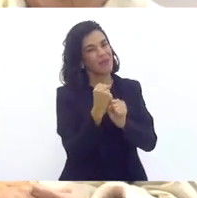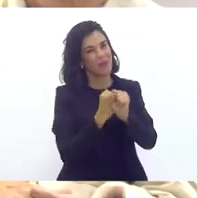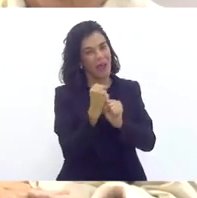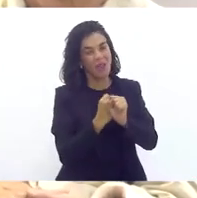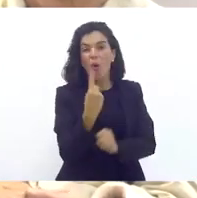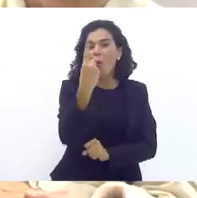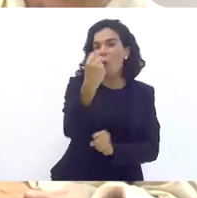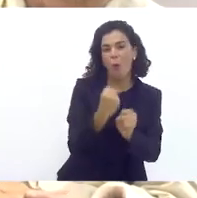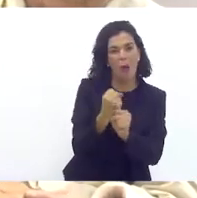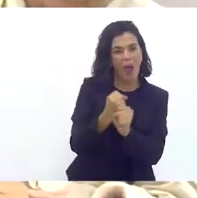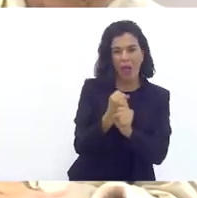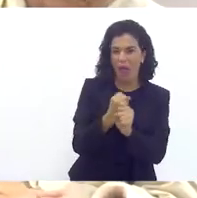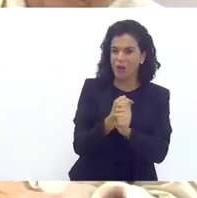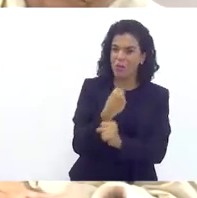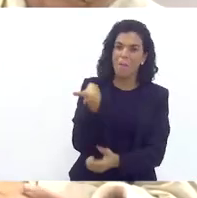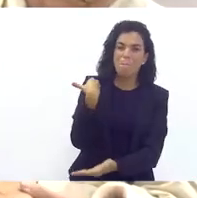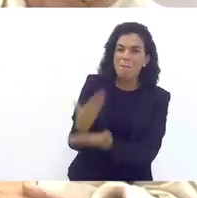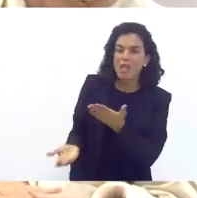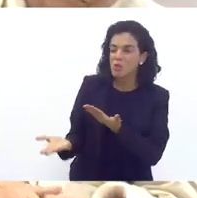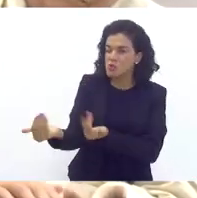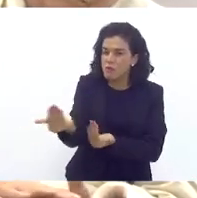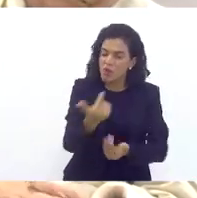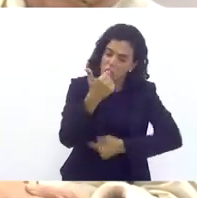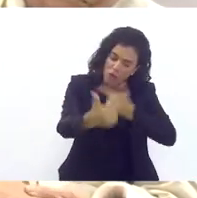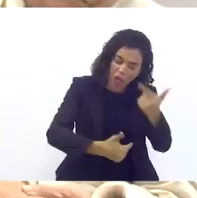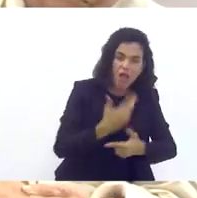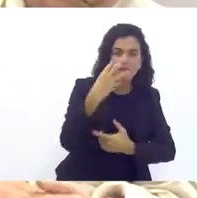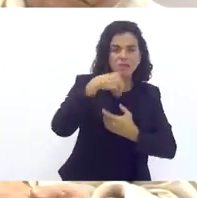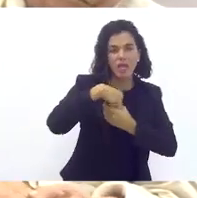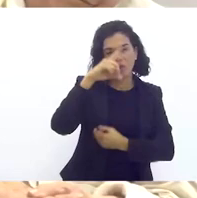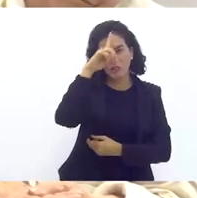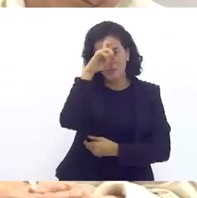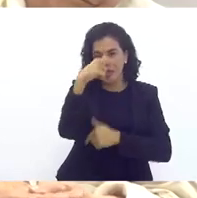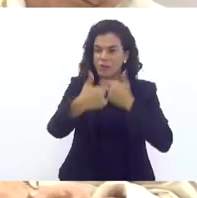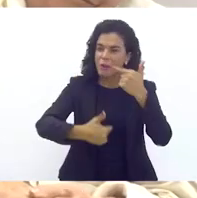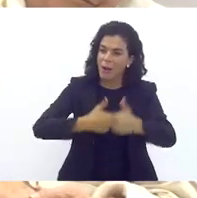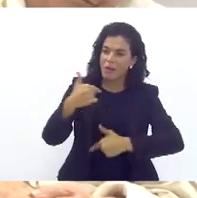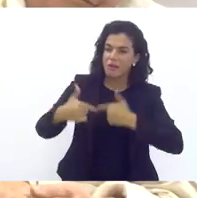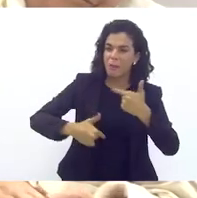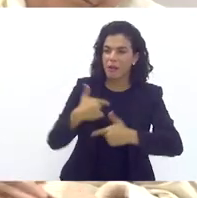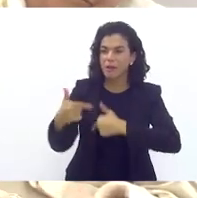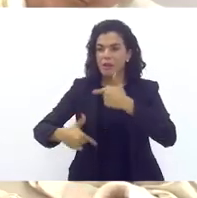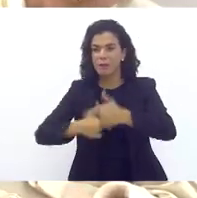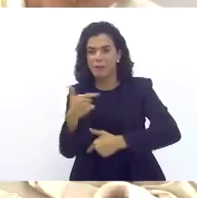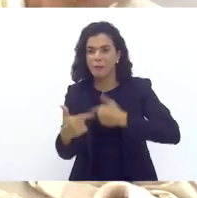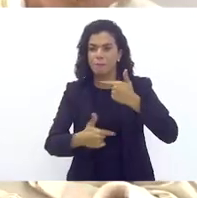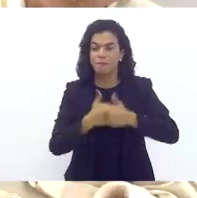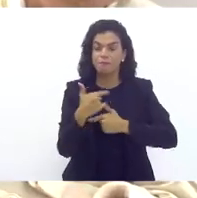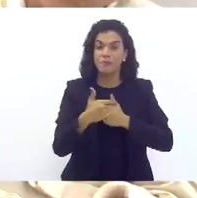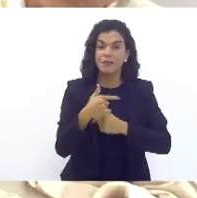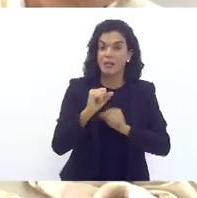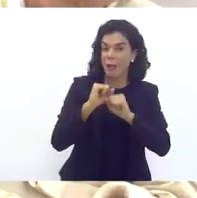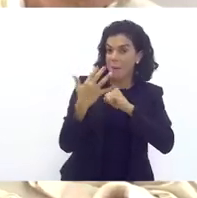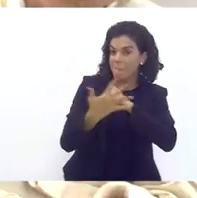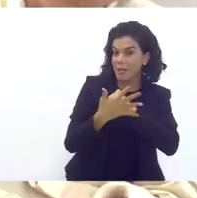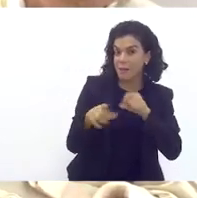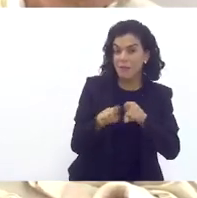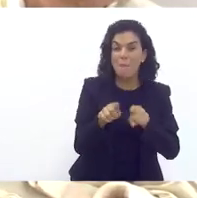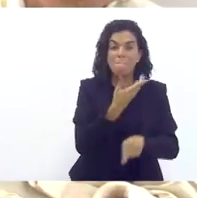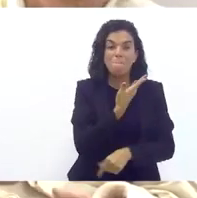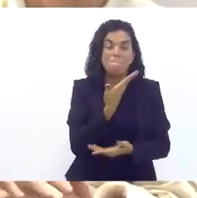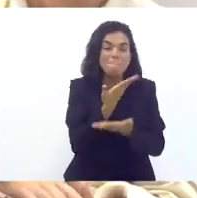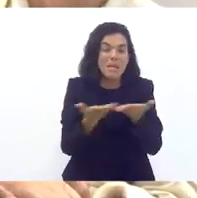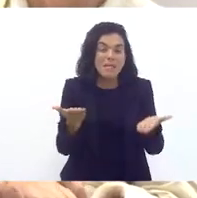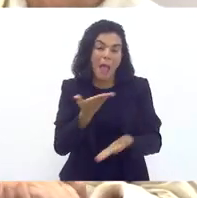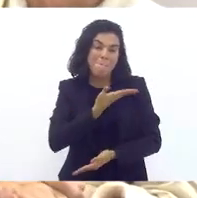foi um ano. Perdemos nossa juventude ali, nos hospitais. Eu saí... Depois da pandemia, perdi colegas